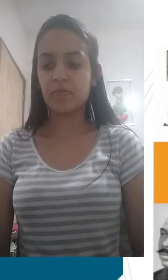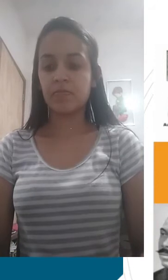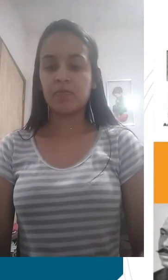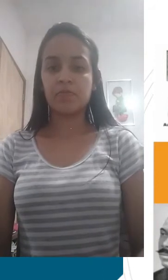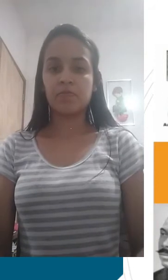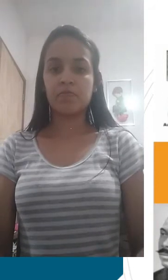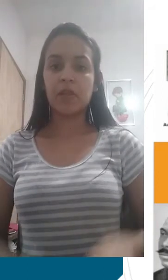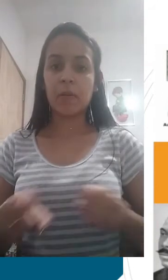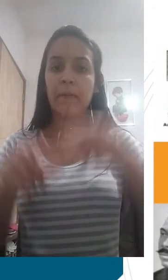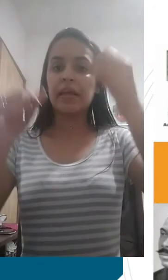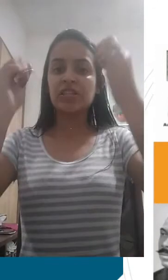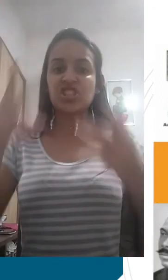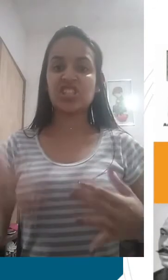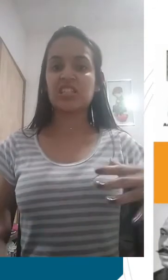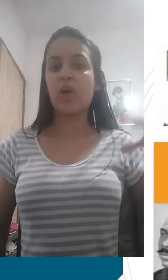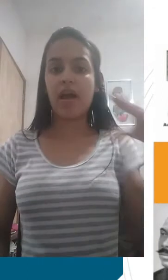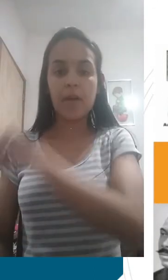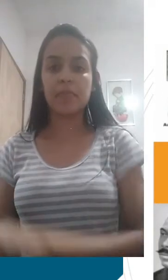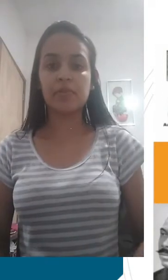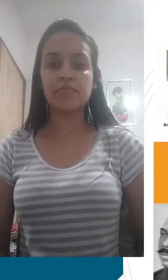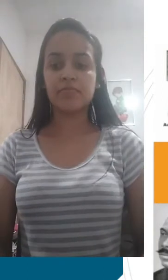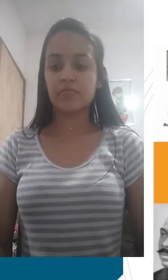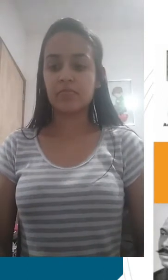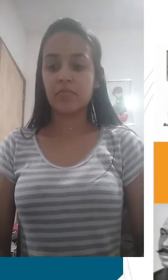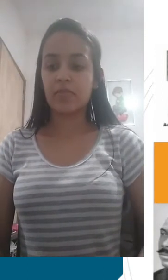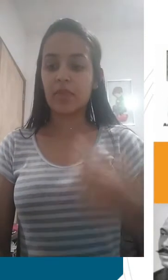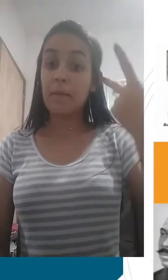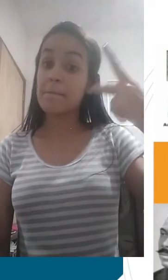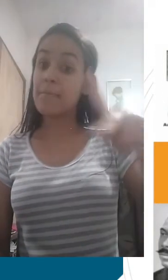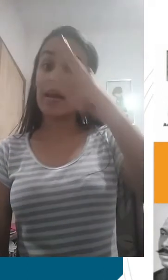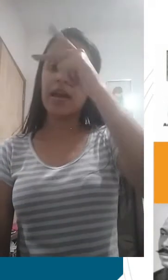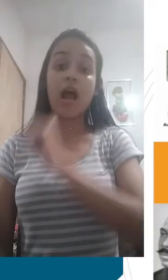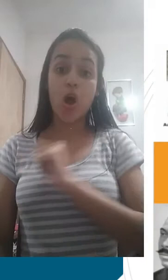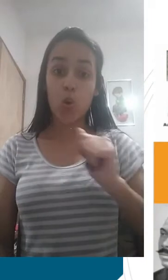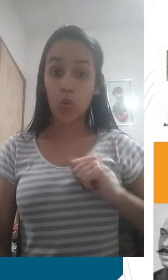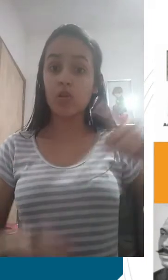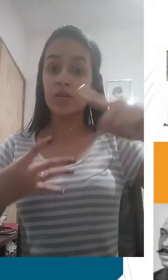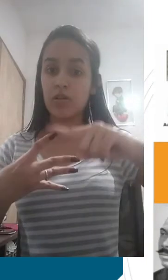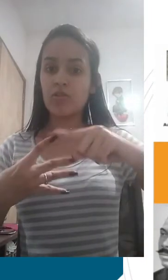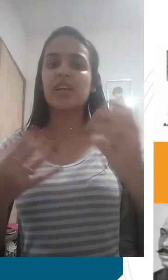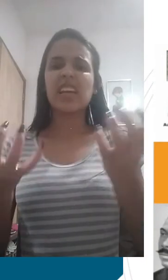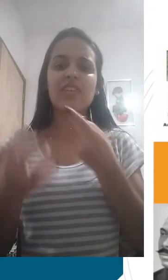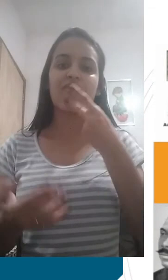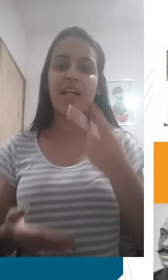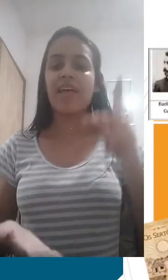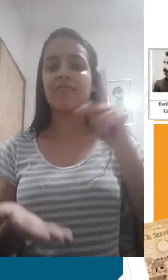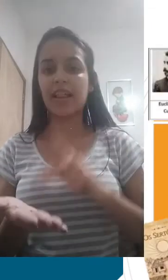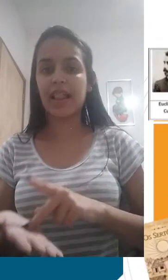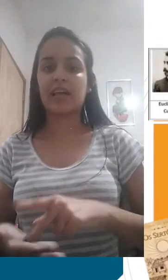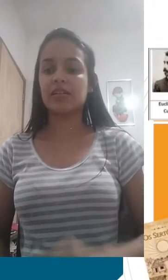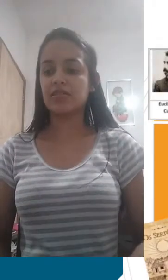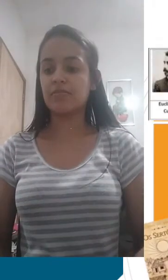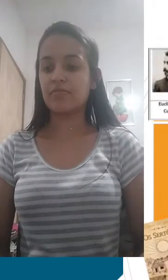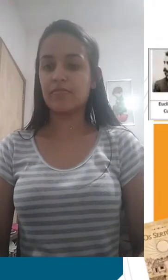desse movimento, a arte deveria focar nas verdades absolutas. Chegamos